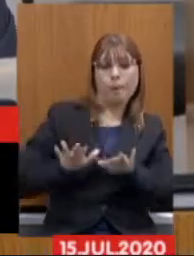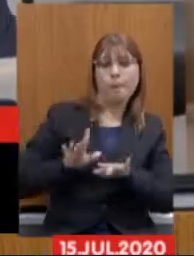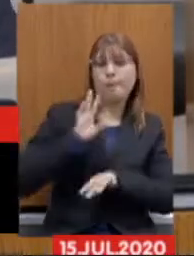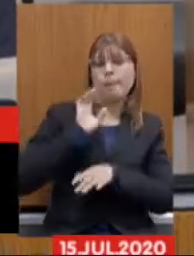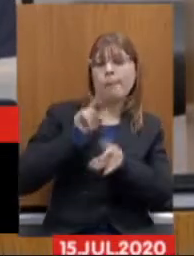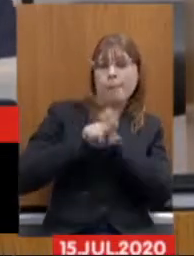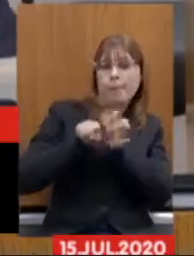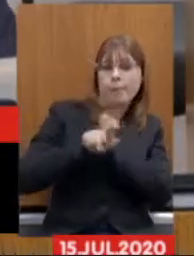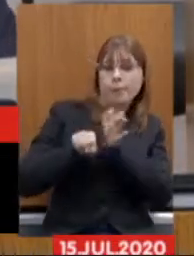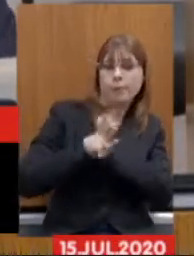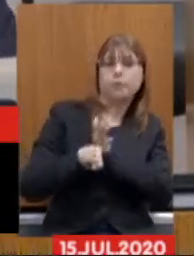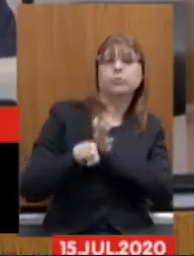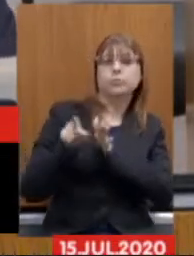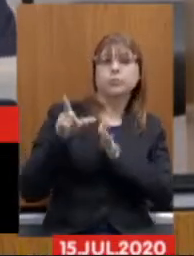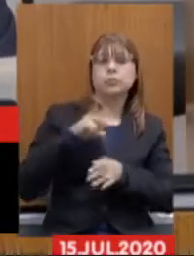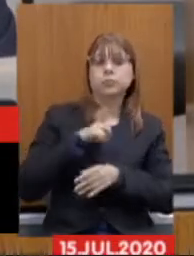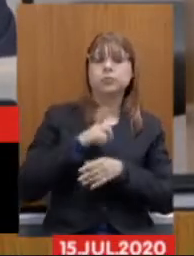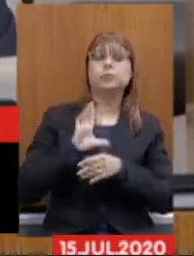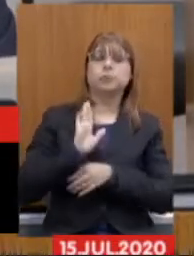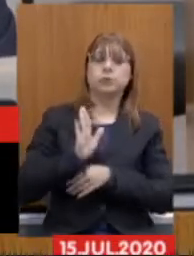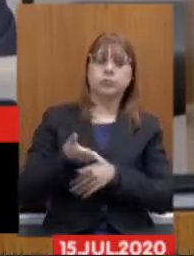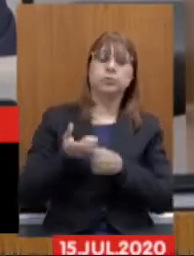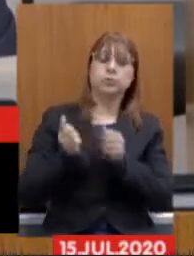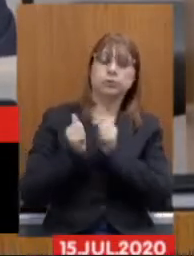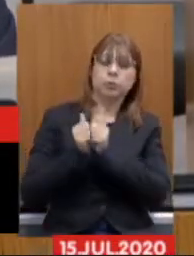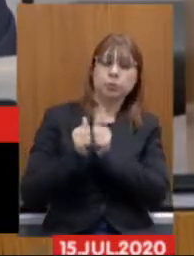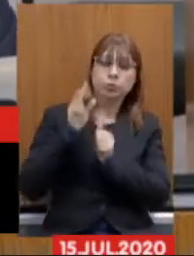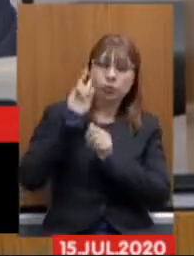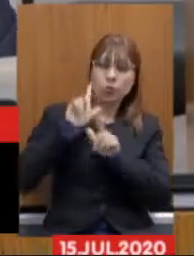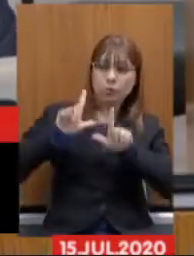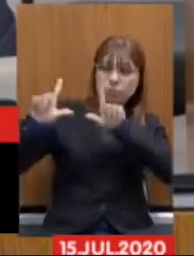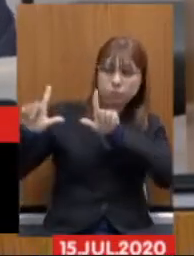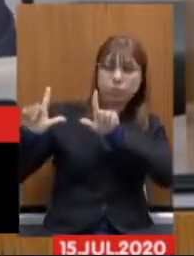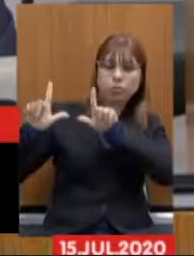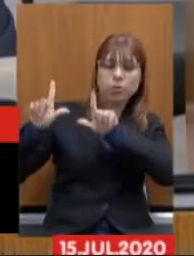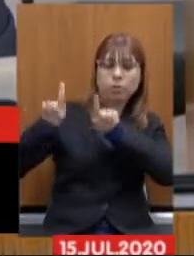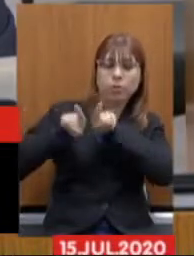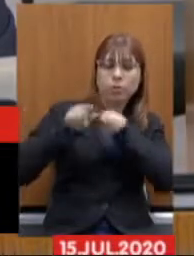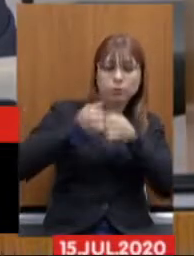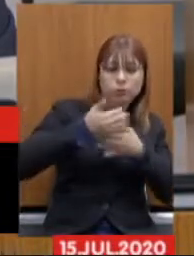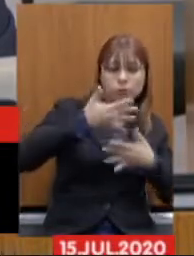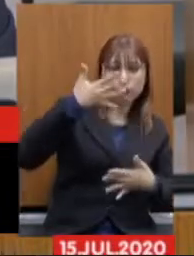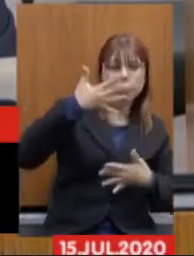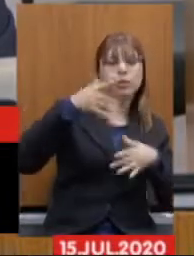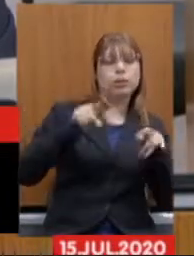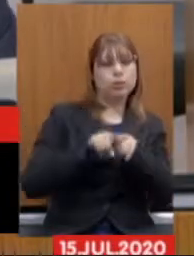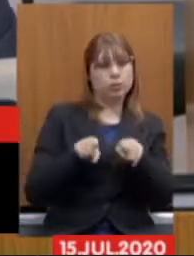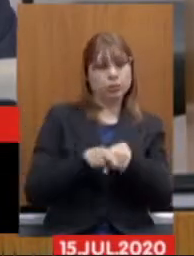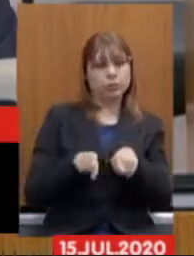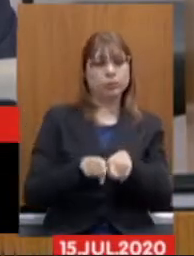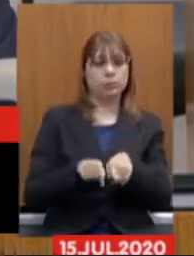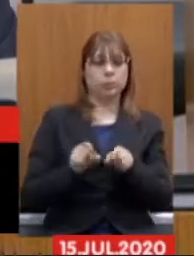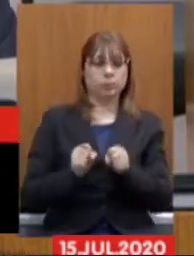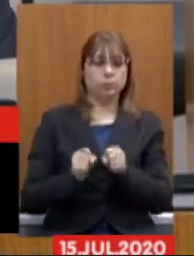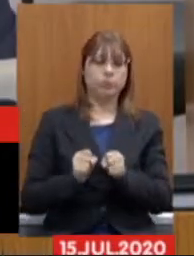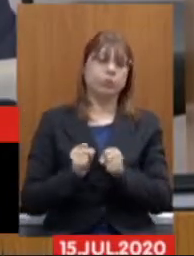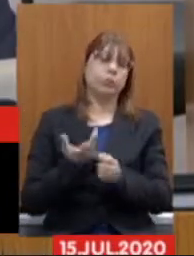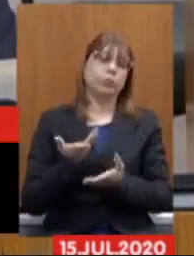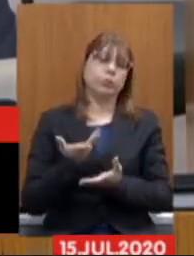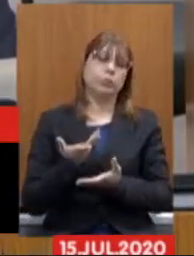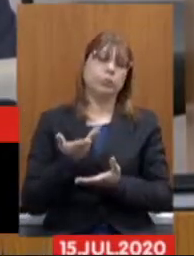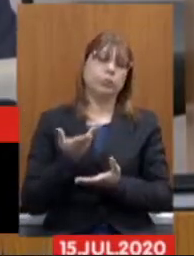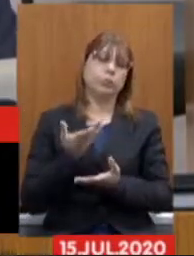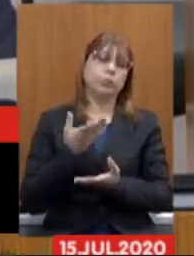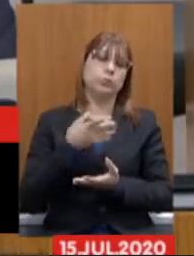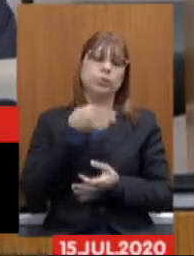lmg localizado junto a transmissão das funções de seminário também poderão participar por meio de ferramenta digital de sua opinião sobre